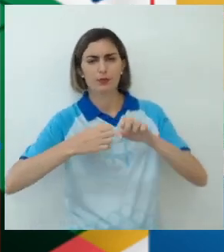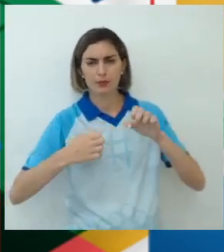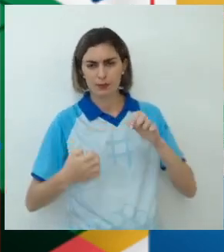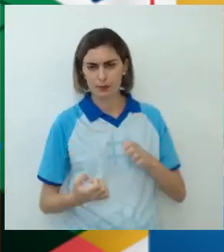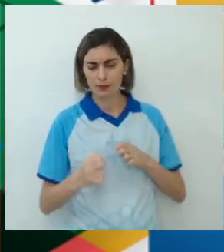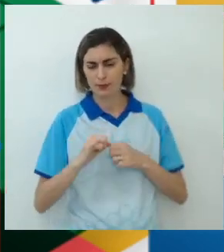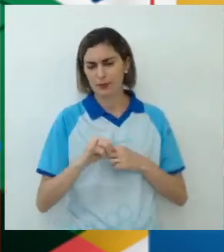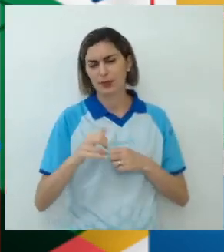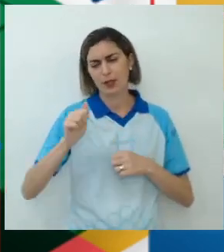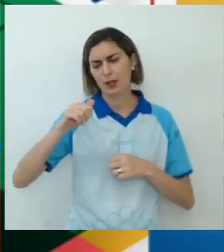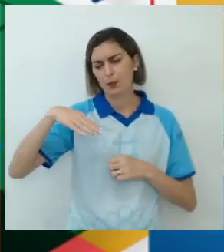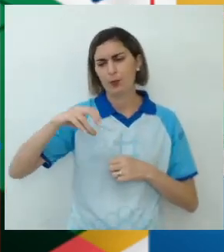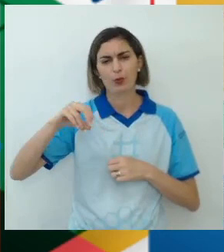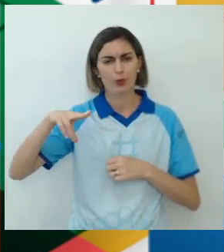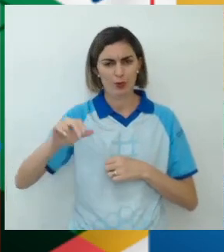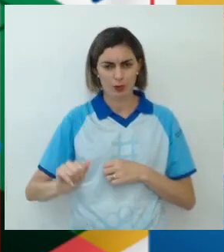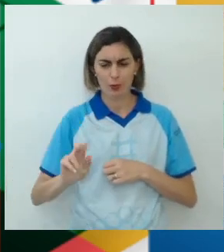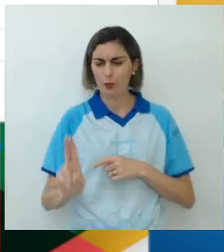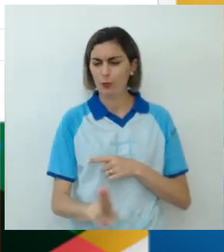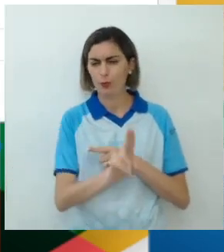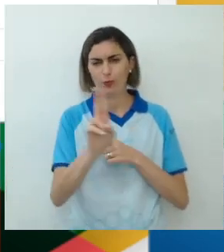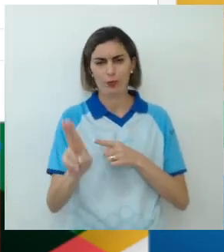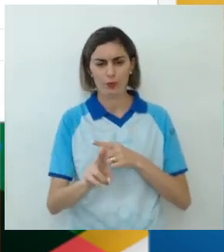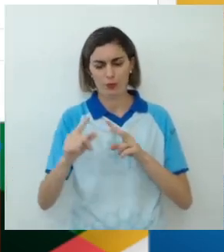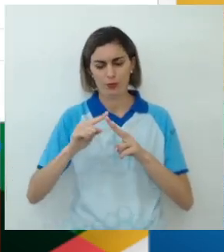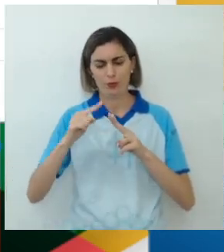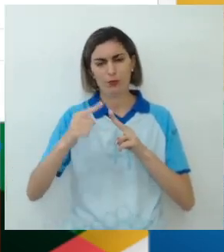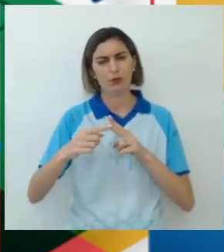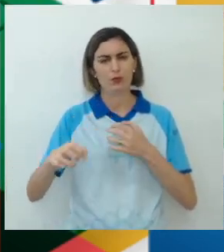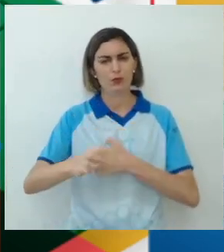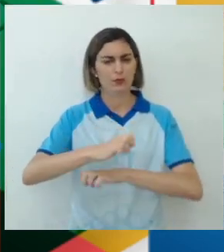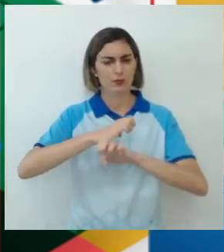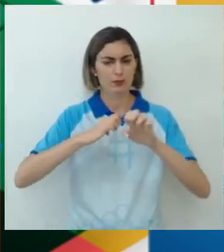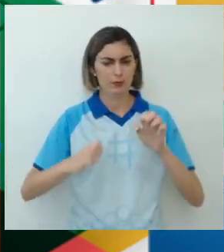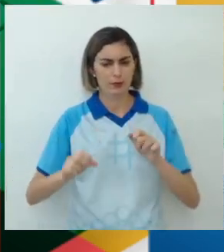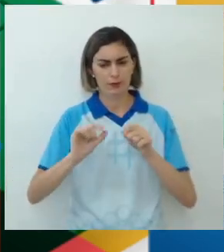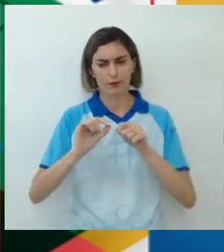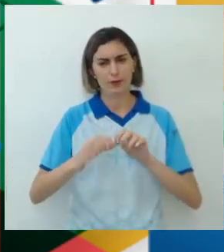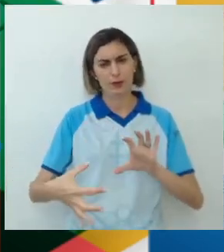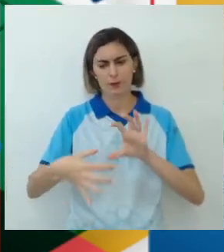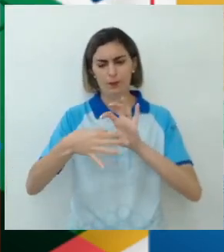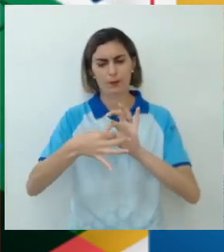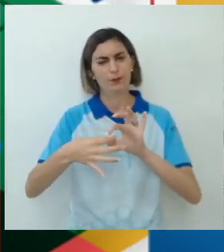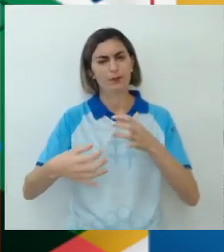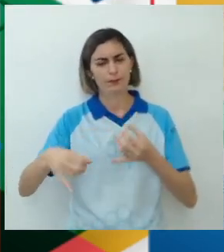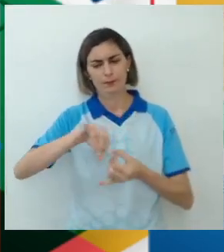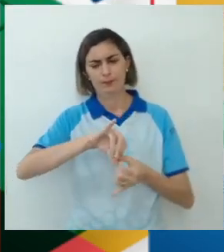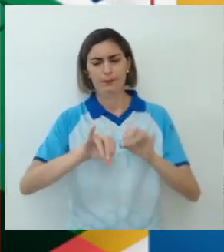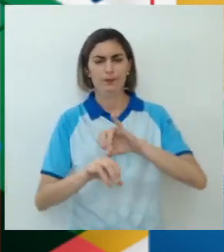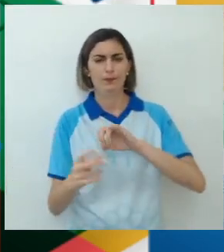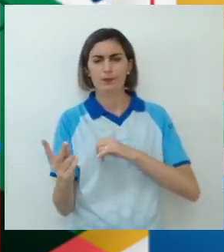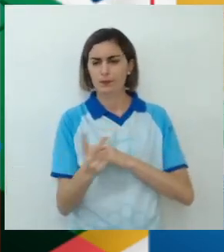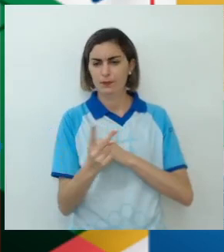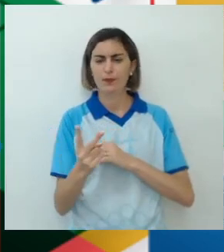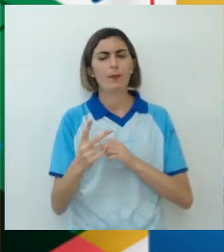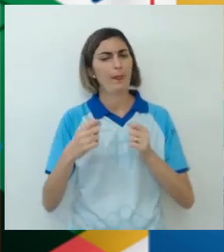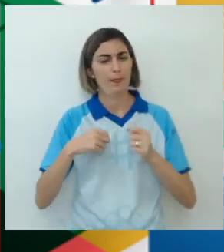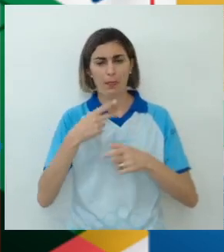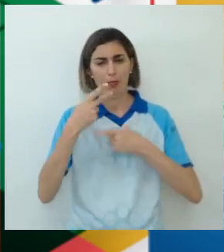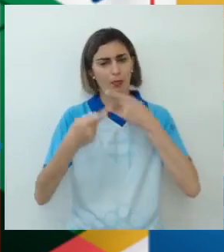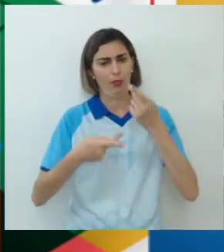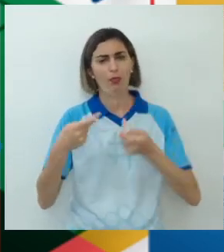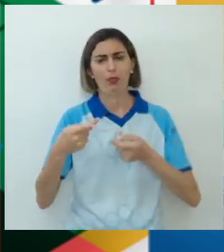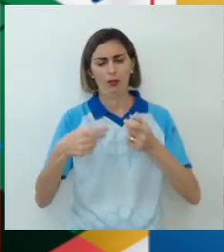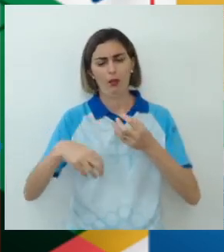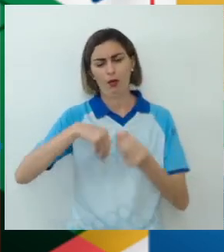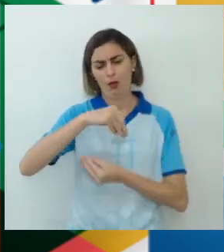Então, se a amônia usa esse par de elétrons para formar essa ligação química entre os dois, a gente diz que se estabeleceu